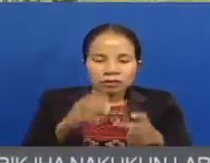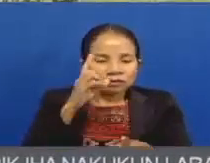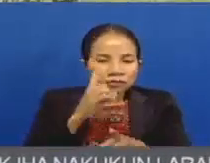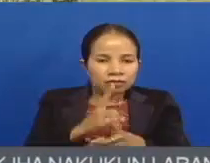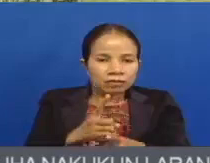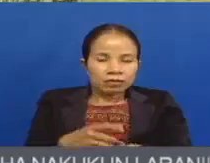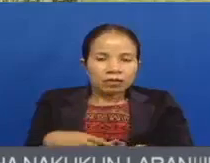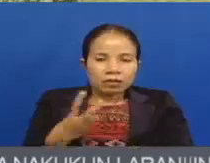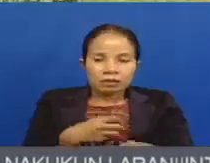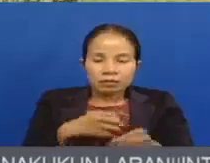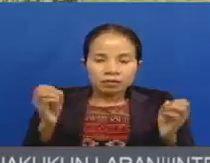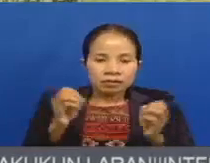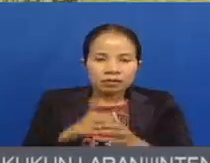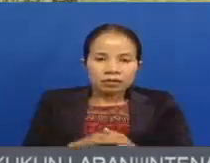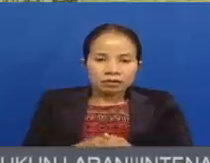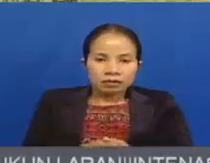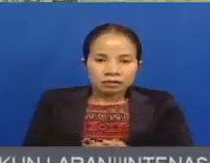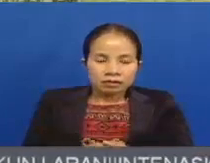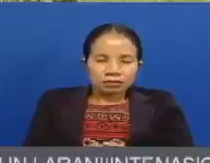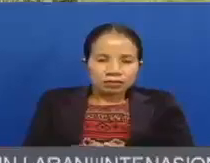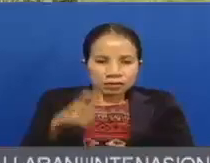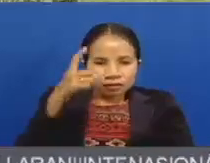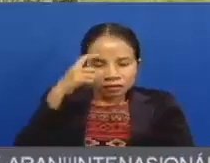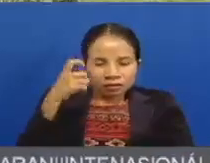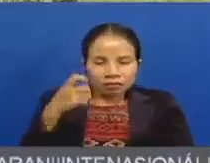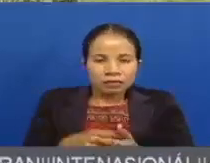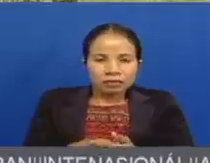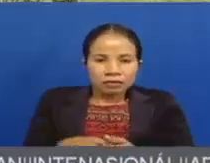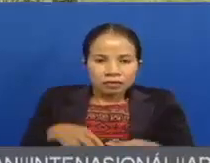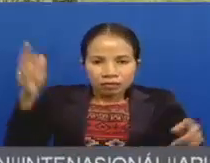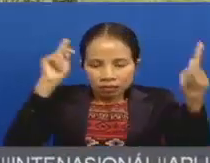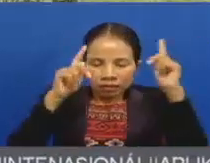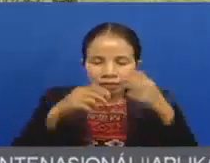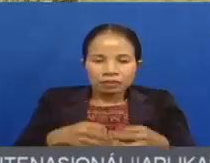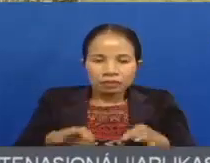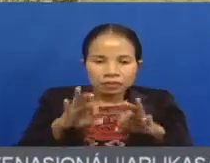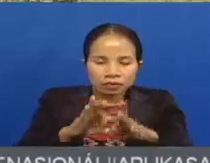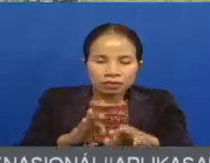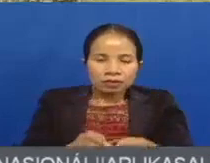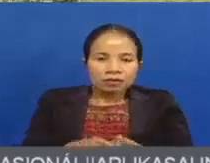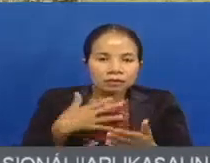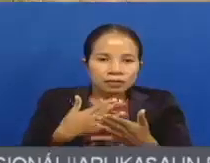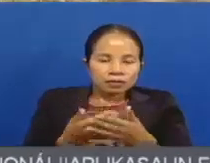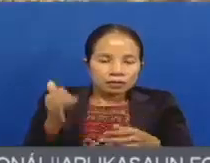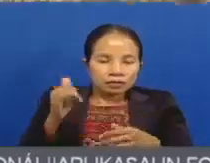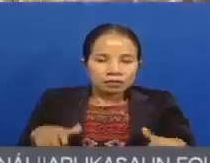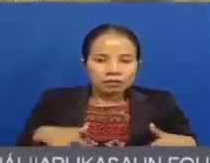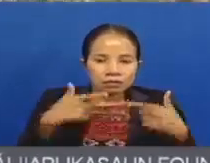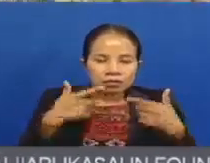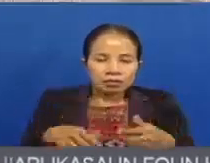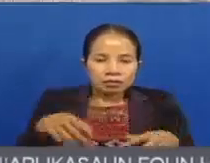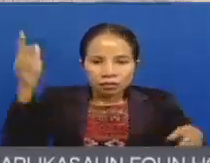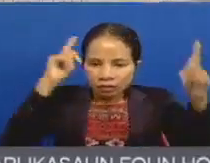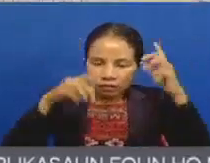a não ser lá preocupa, a ser lamenta no governo. Então, o botão não sai, me dá um ponto importante, me dá um vital, vai ser no morro.